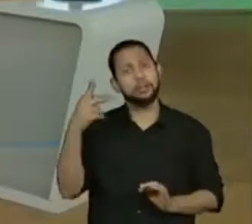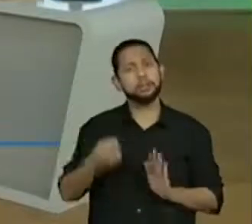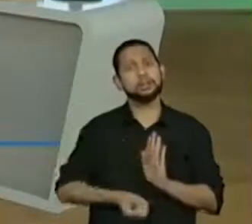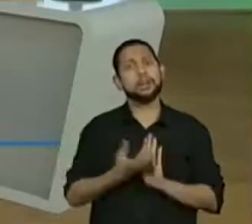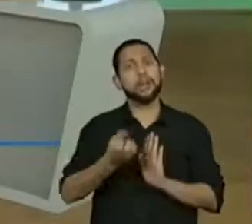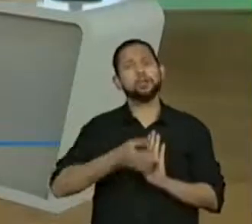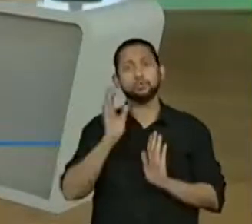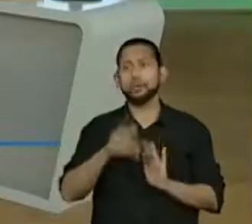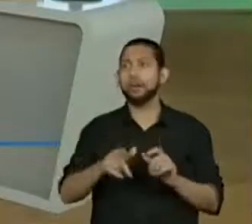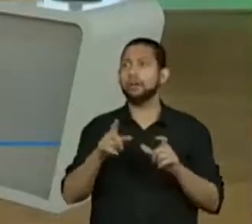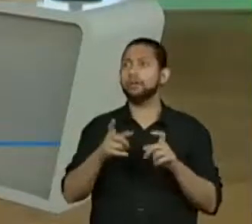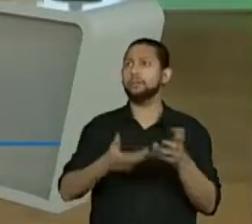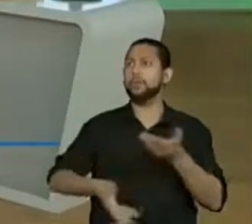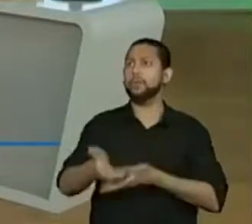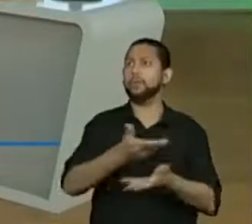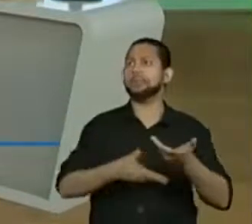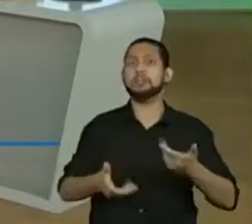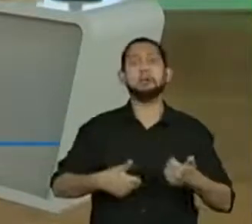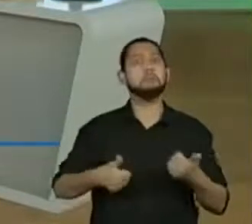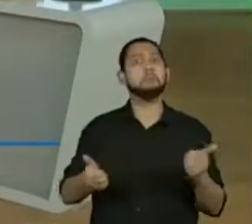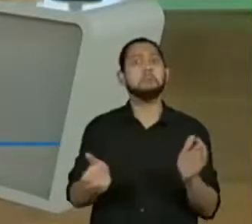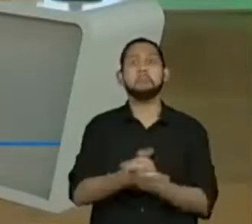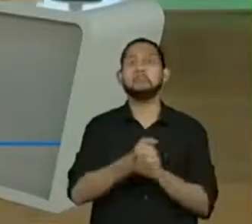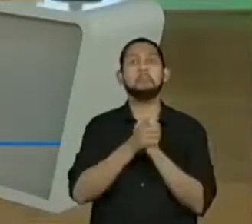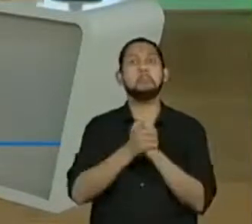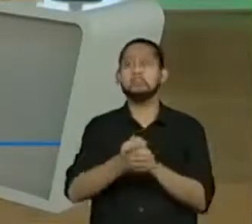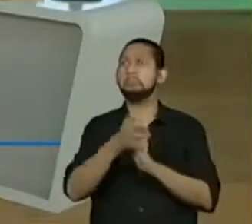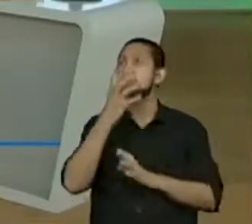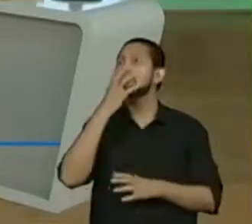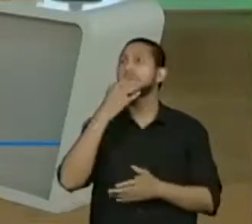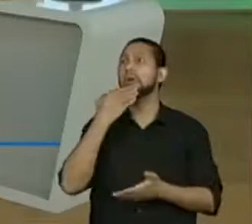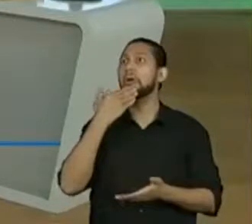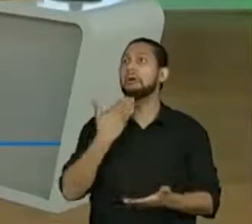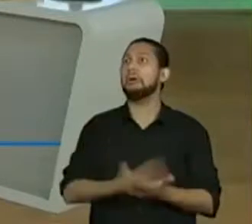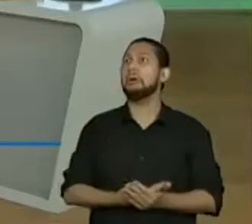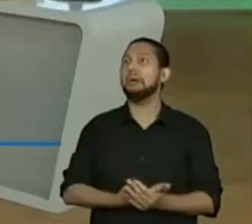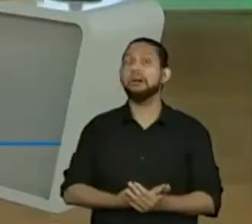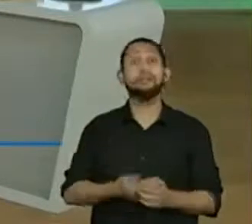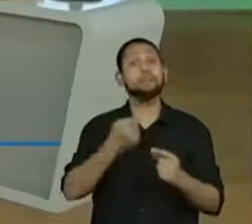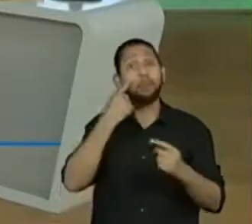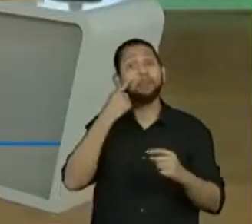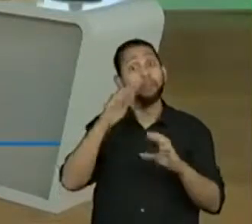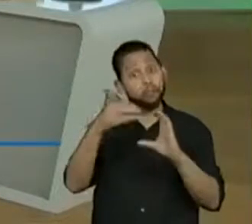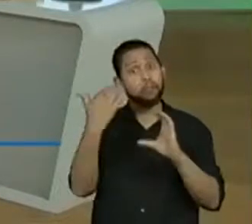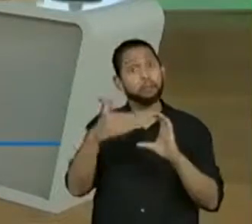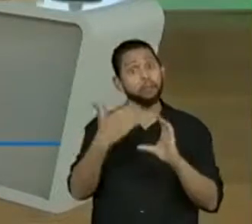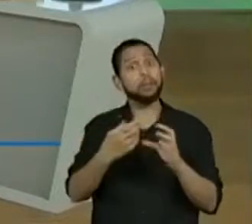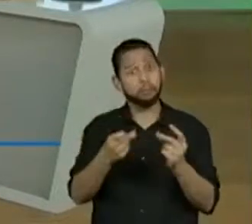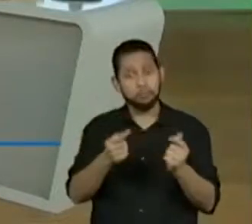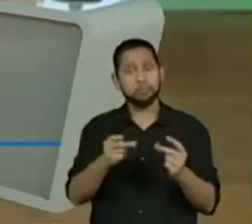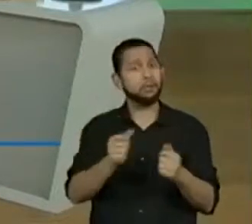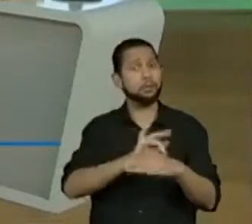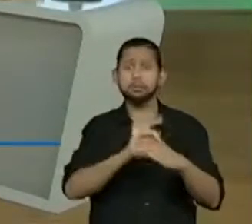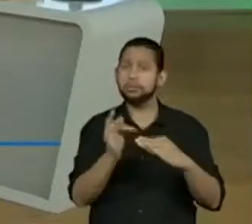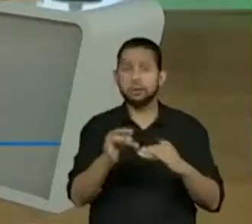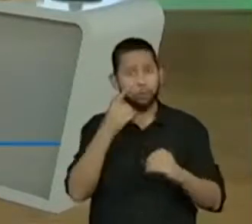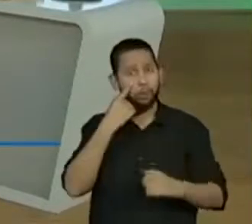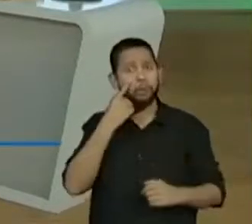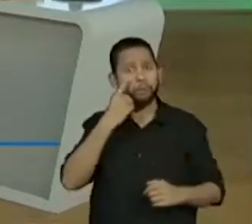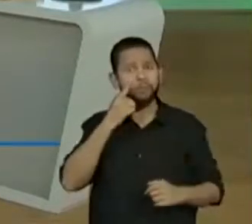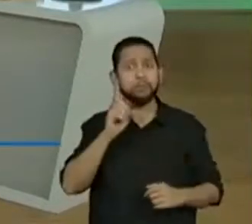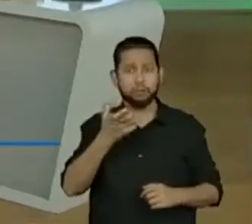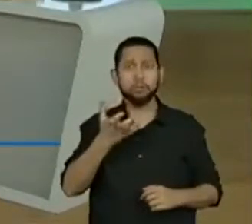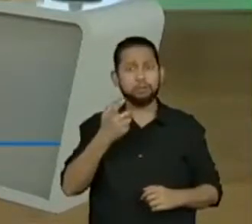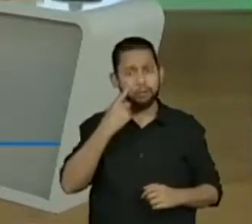sarau Olha isso é show já já tô esperando receber um monte de coisa de organização já tô recebendo